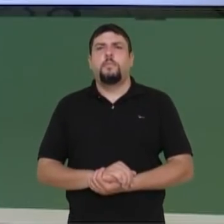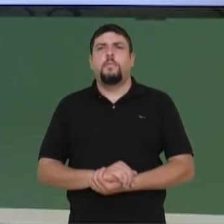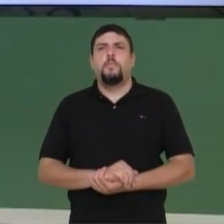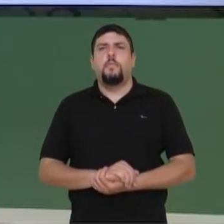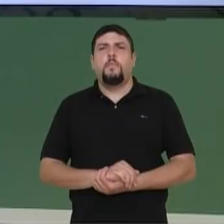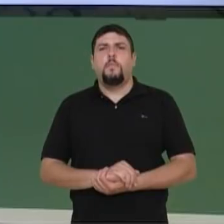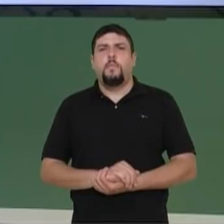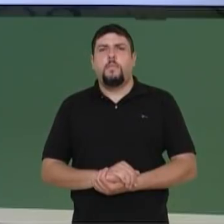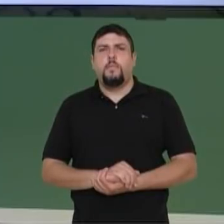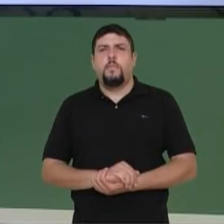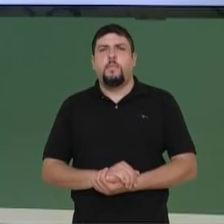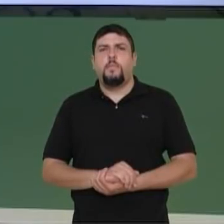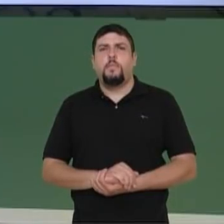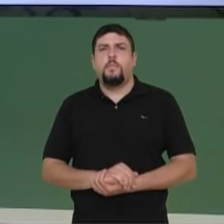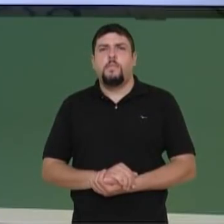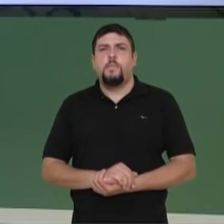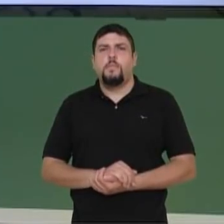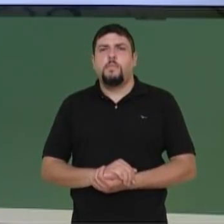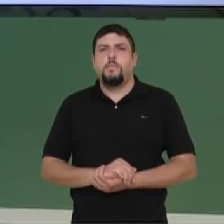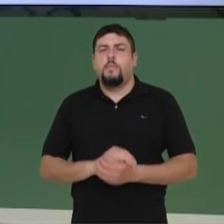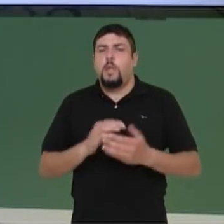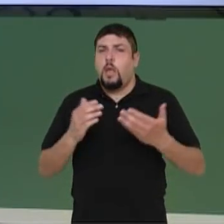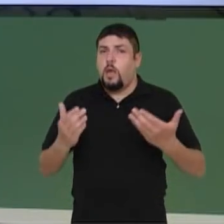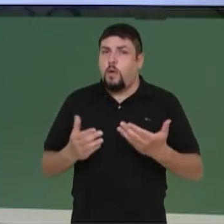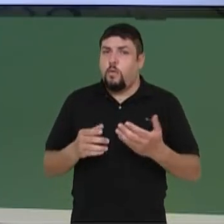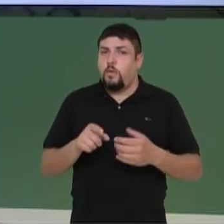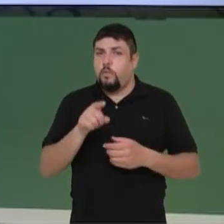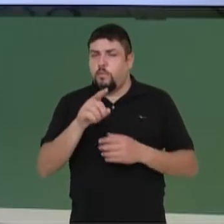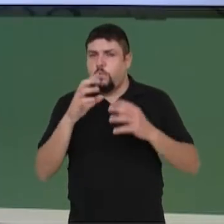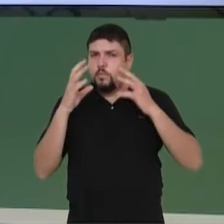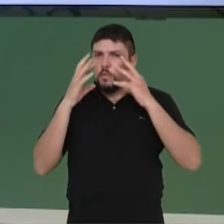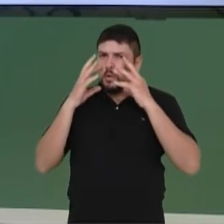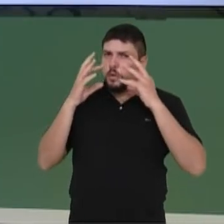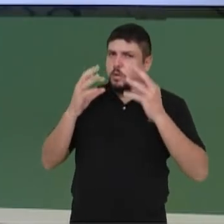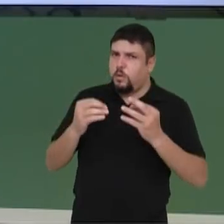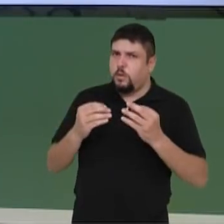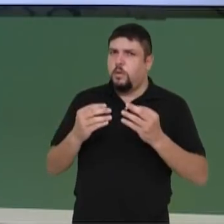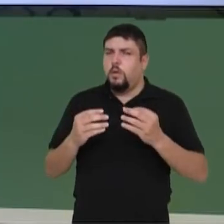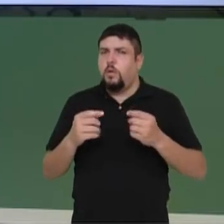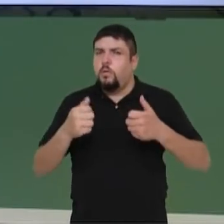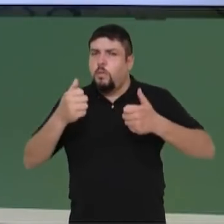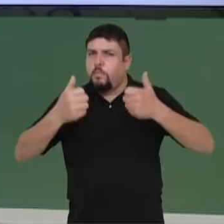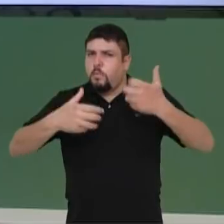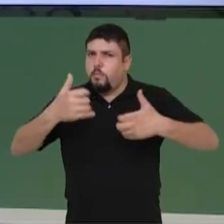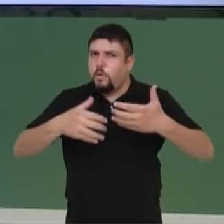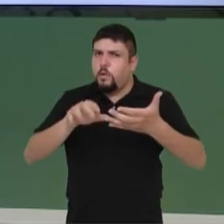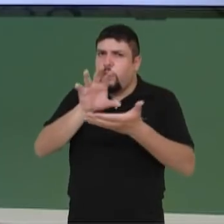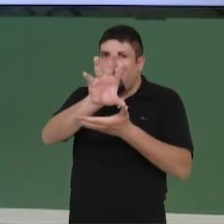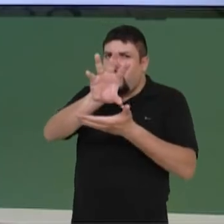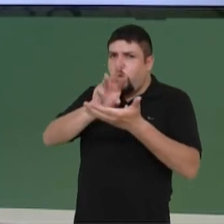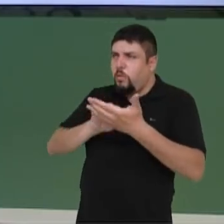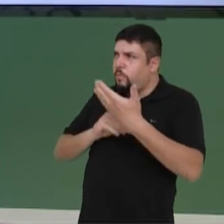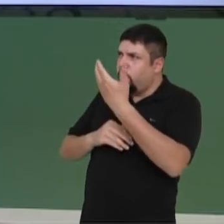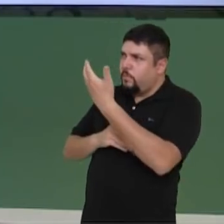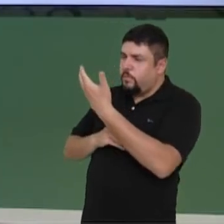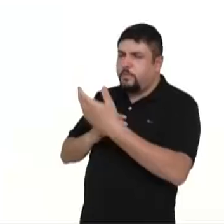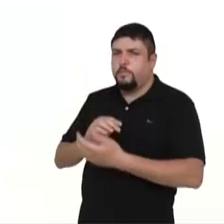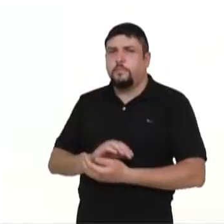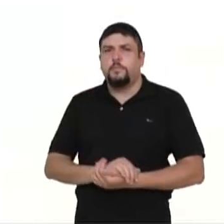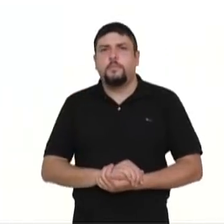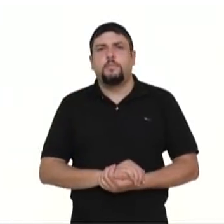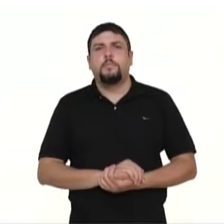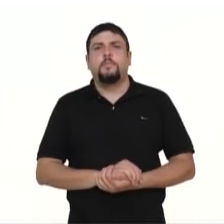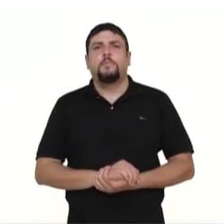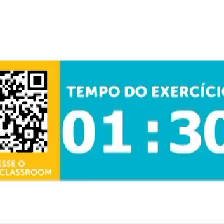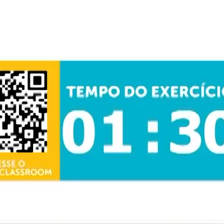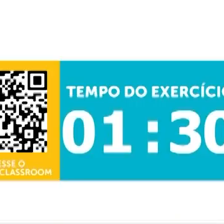A respeito de um conjunto de dados numéricos. Então agora você preste atenção no que nós comentamos, anote isso no seu caderno para a gente poder continuar. E a gente